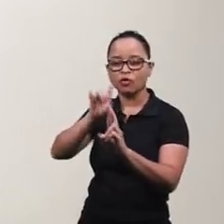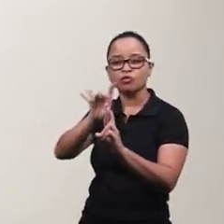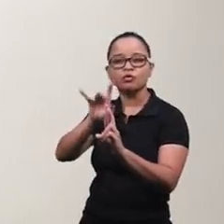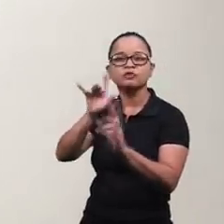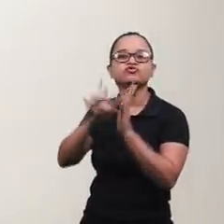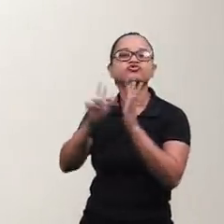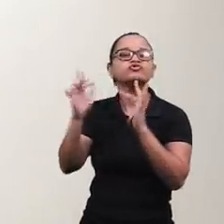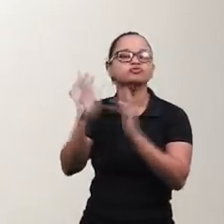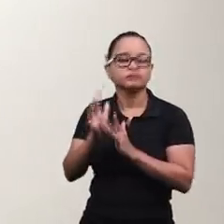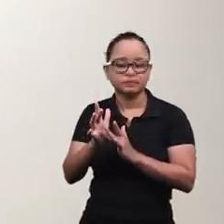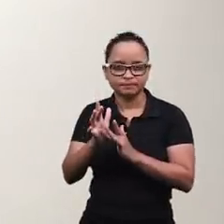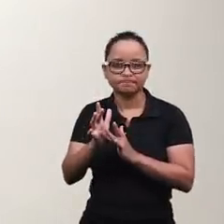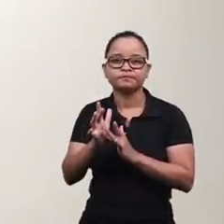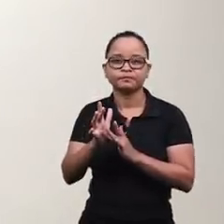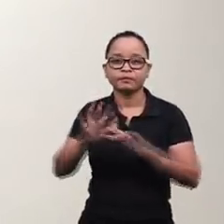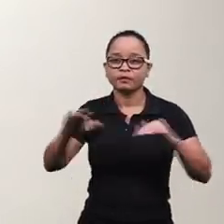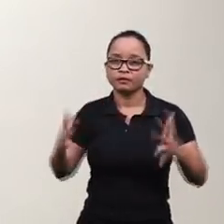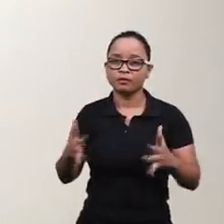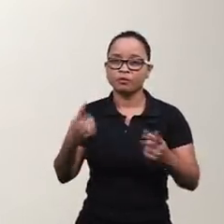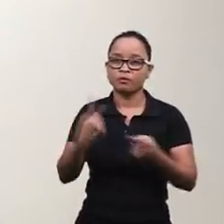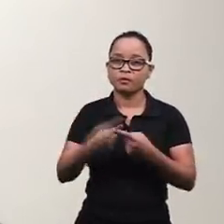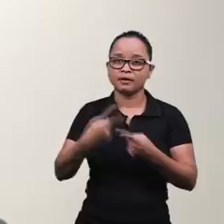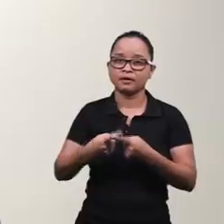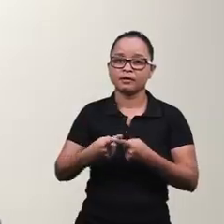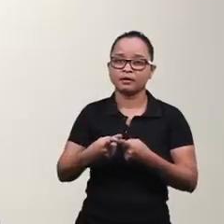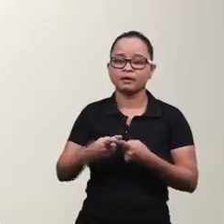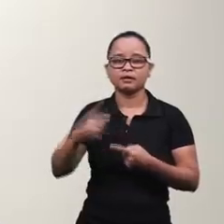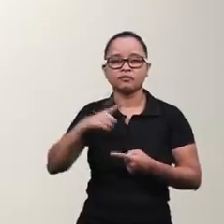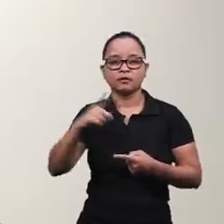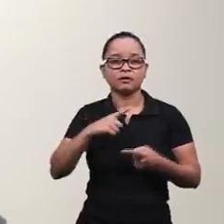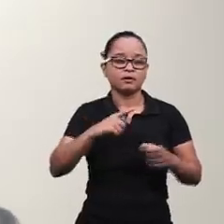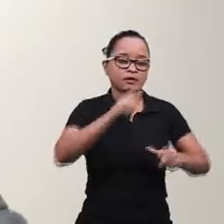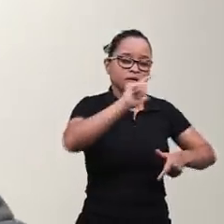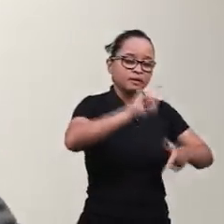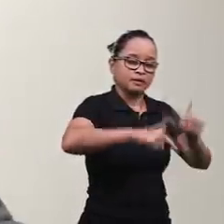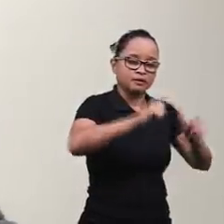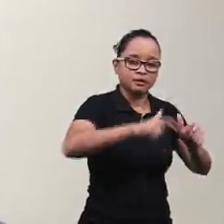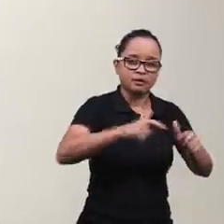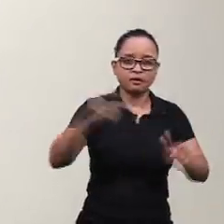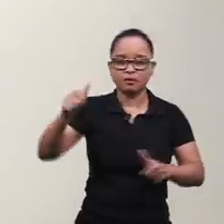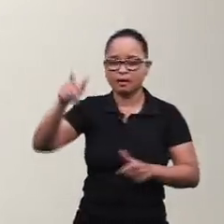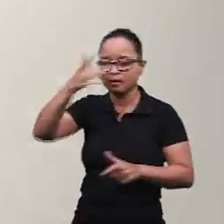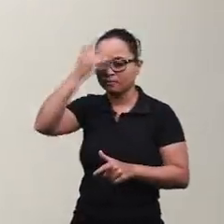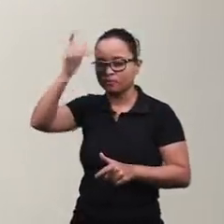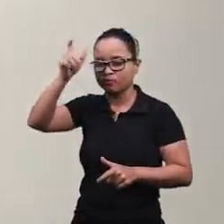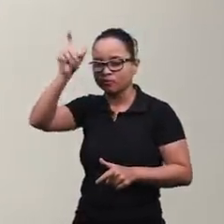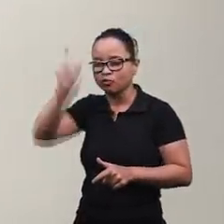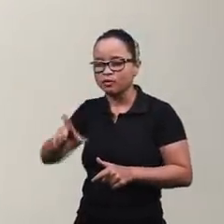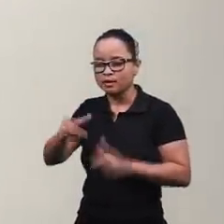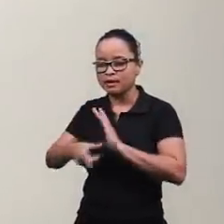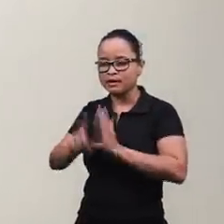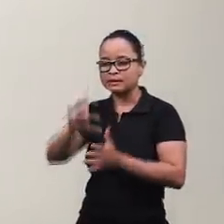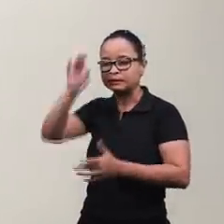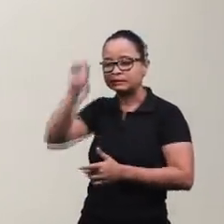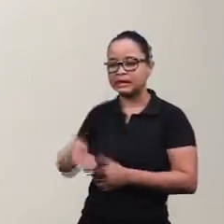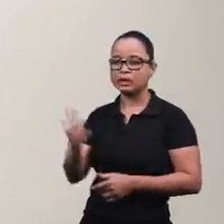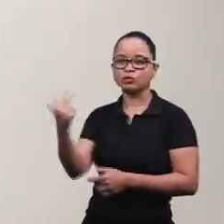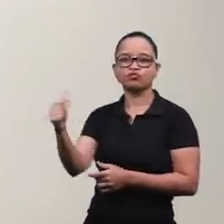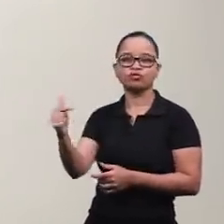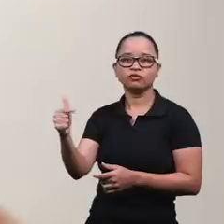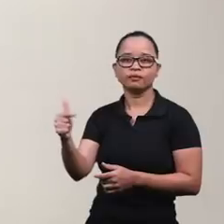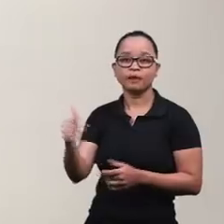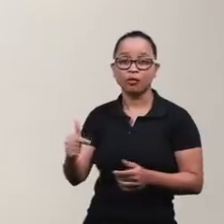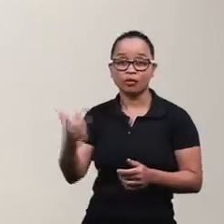seja o Senhor Jesus porque agora sim essa barreira que havia em Israel havia os dentes circunciso e incircunciso